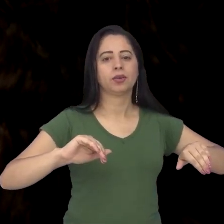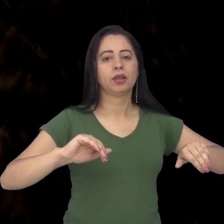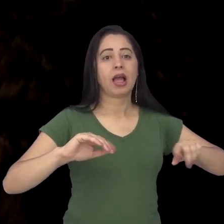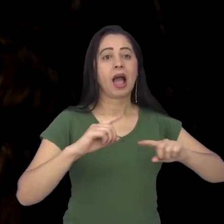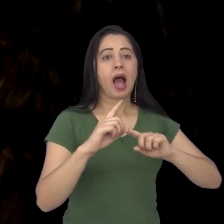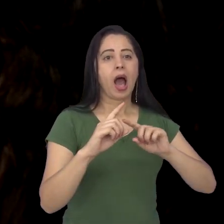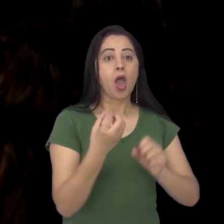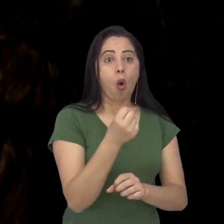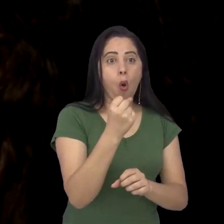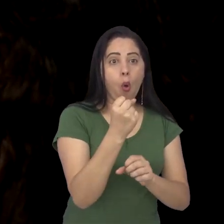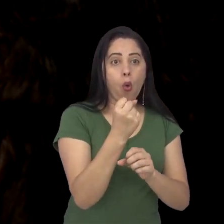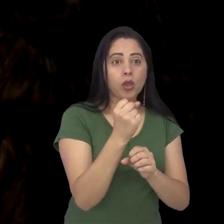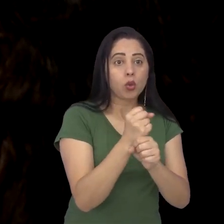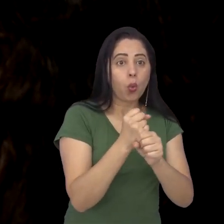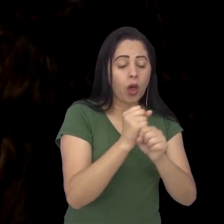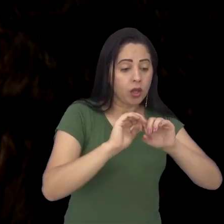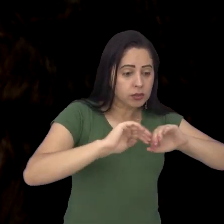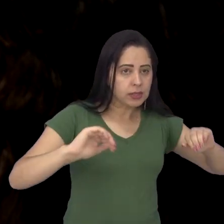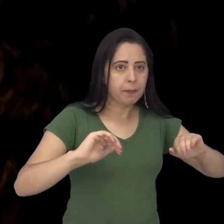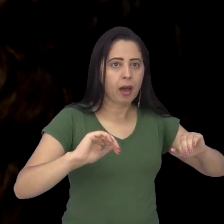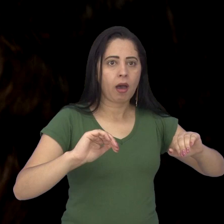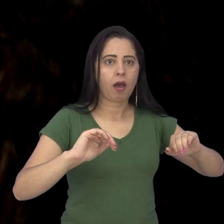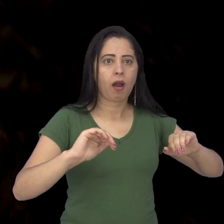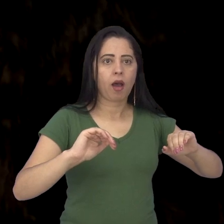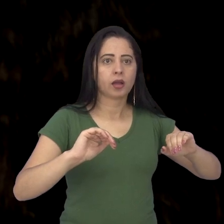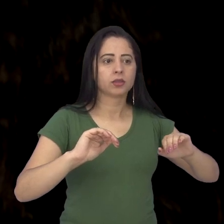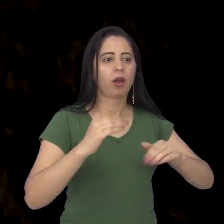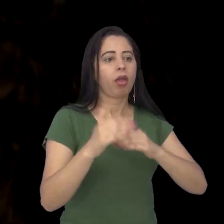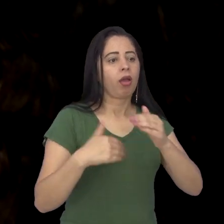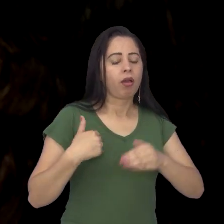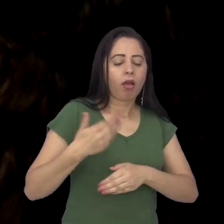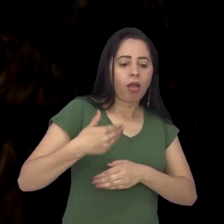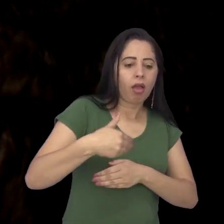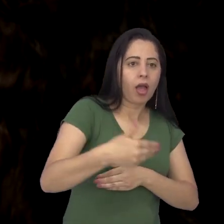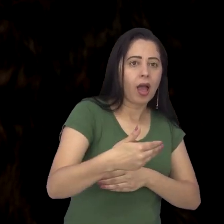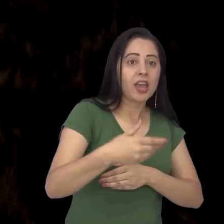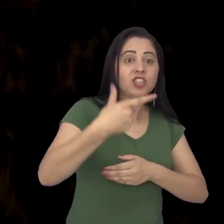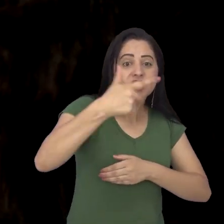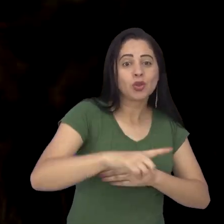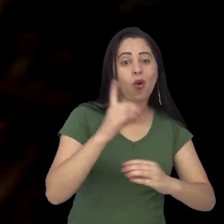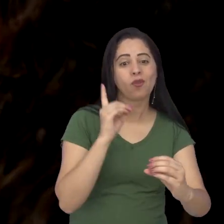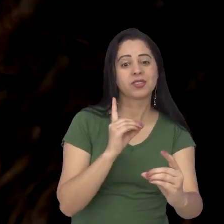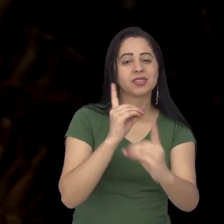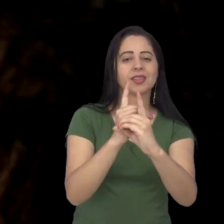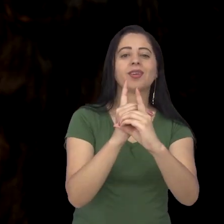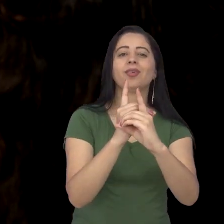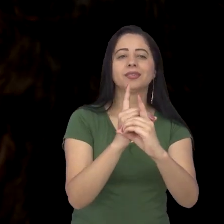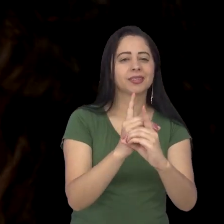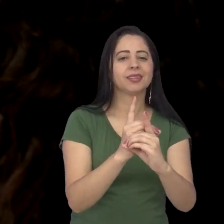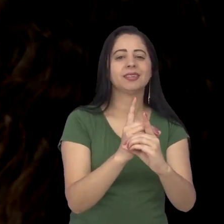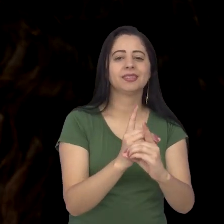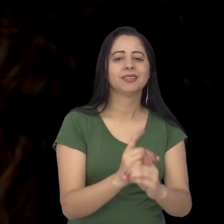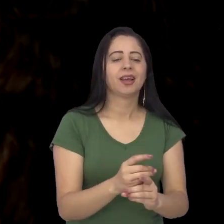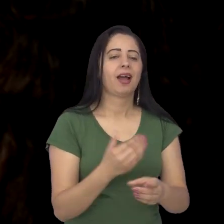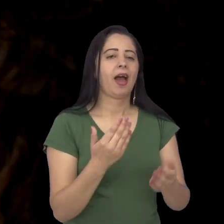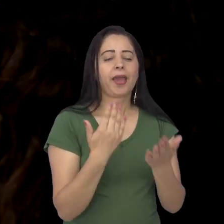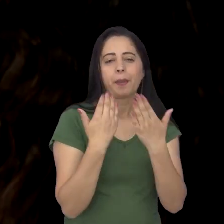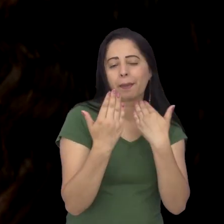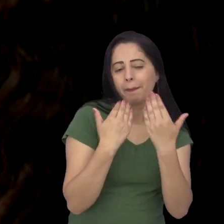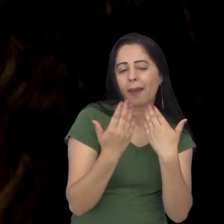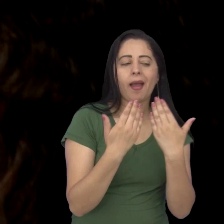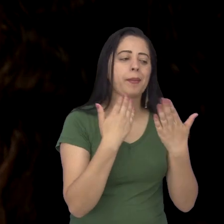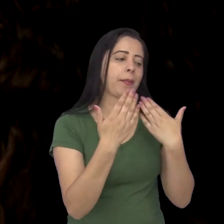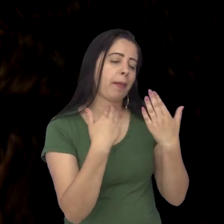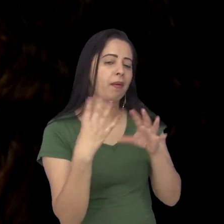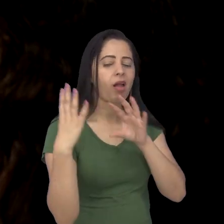8 anos separados. Depois desses 8 anos a gente se encontrou de novo por acaso, aí a gente começou a